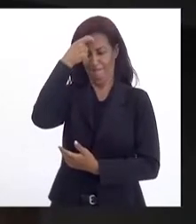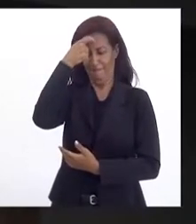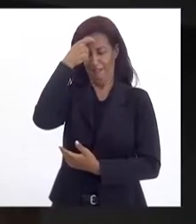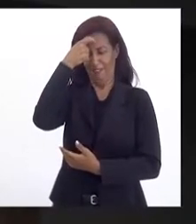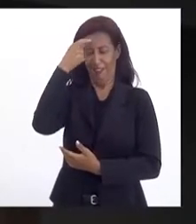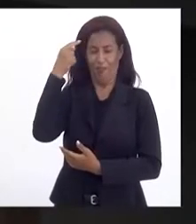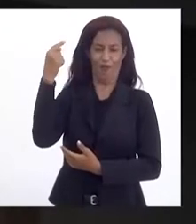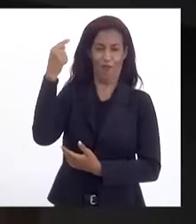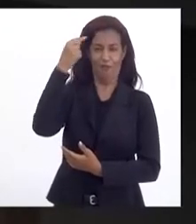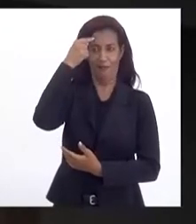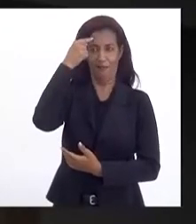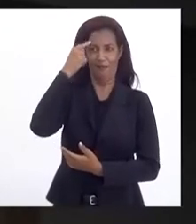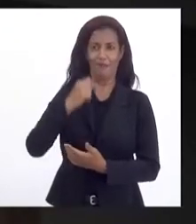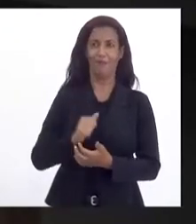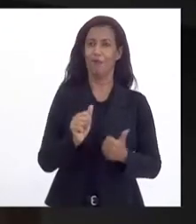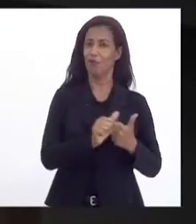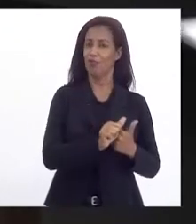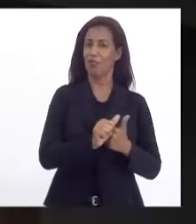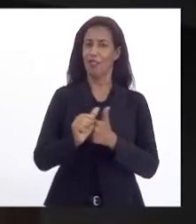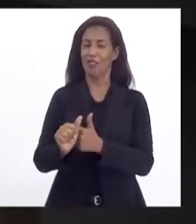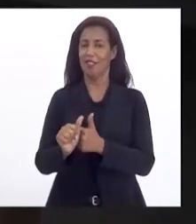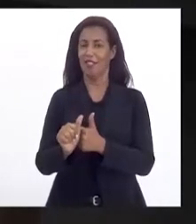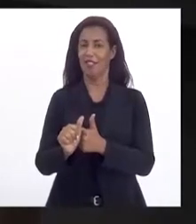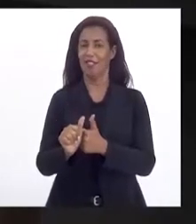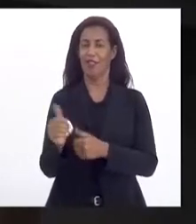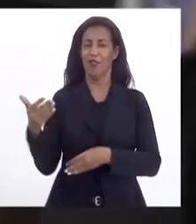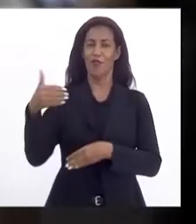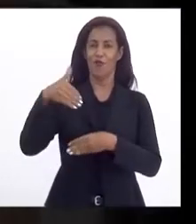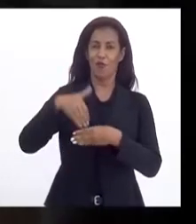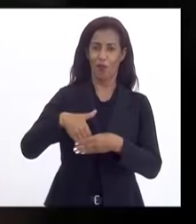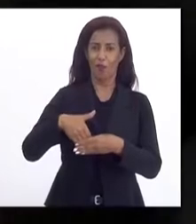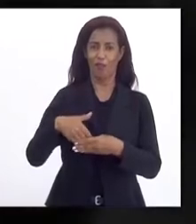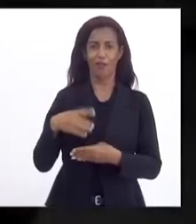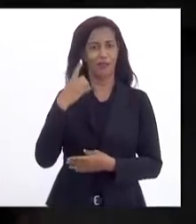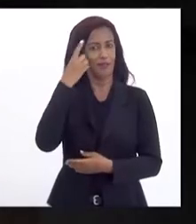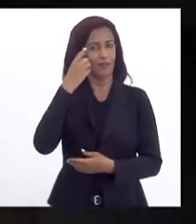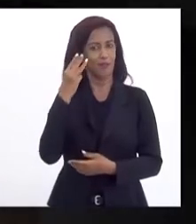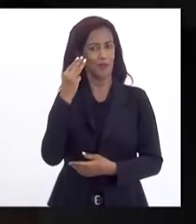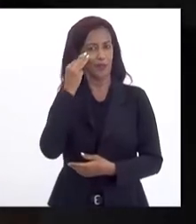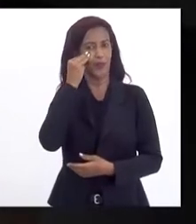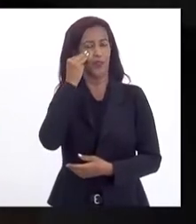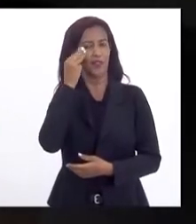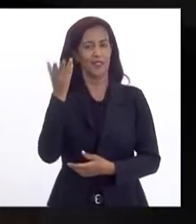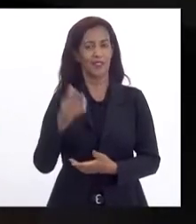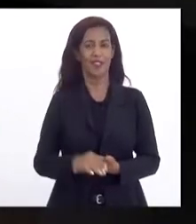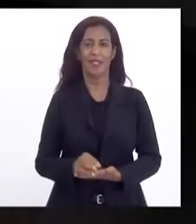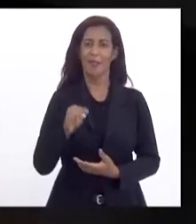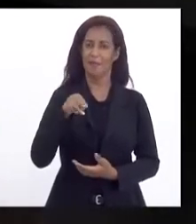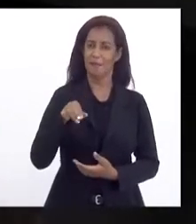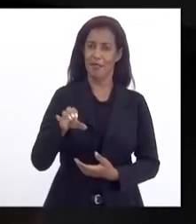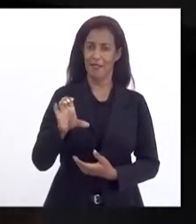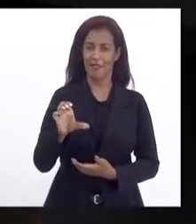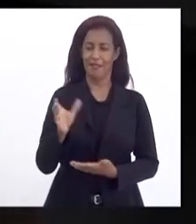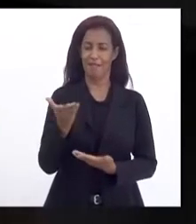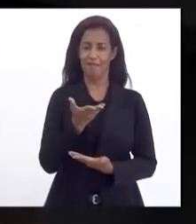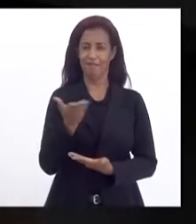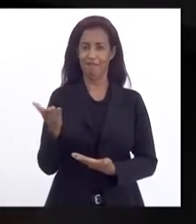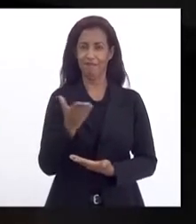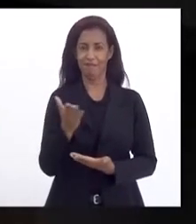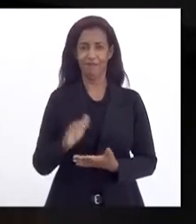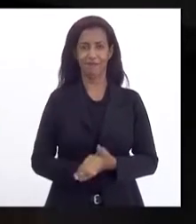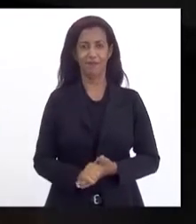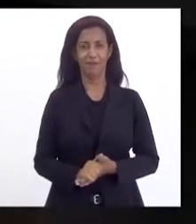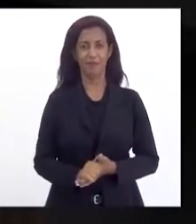utopia, seguir os votos da deputada Mônica e Carlos Mink, votando